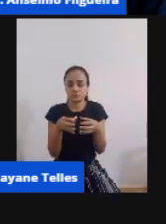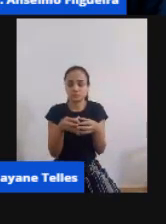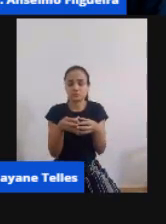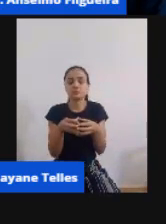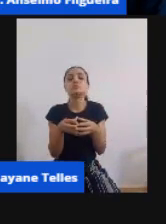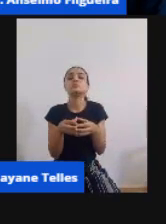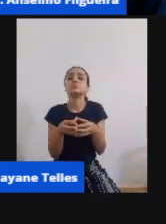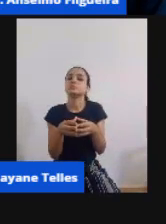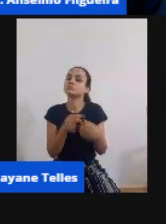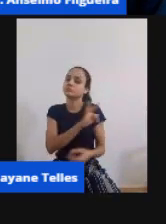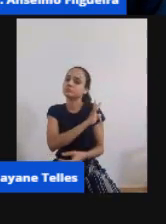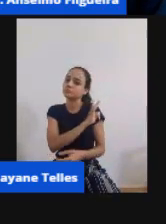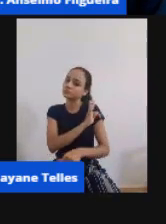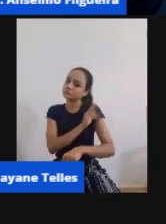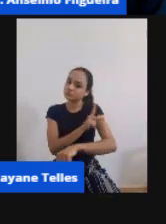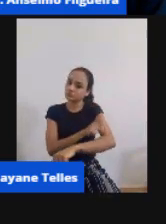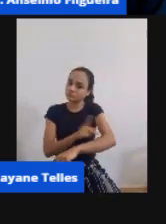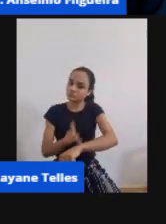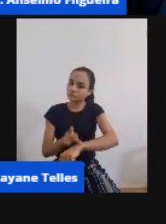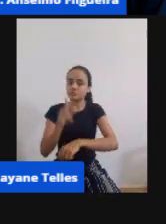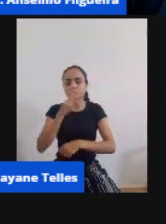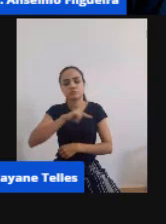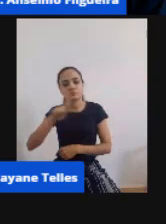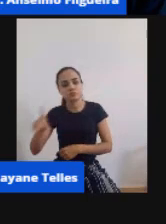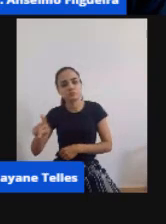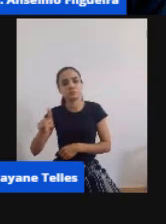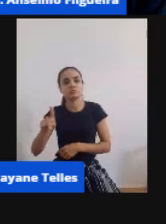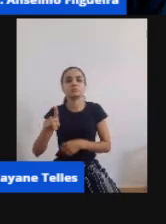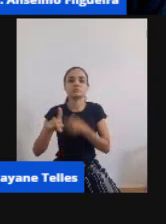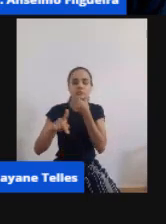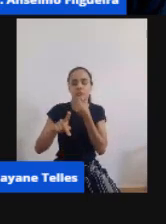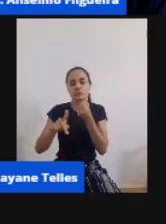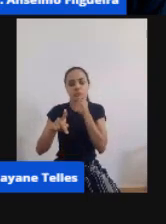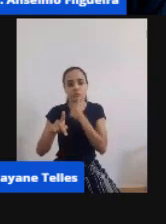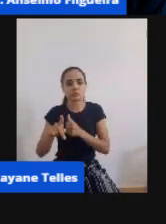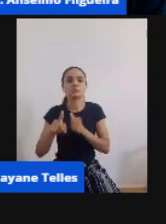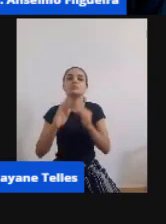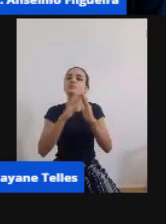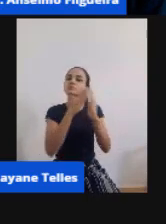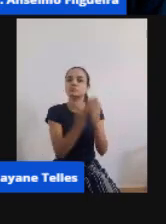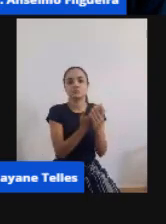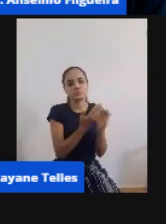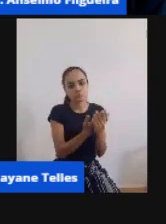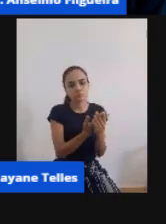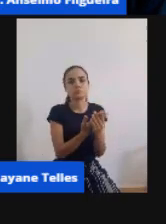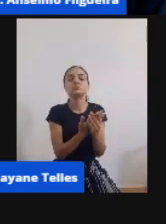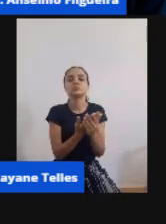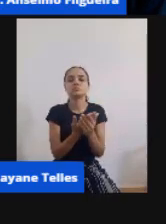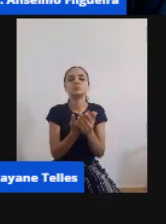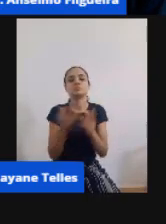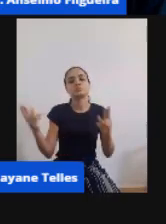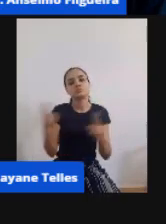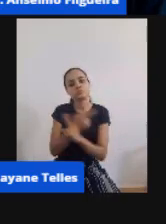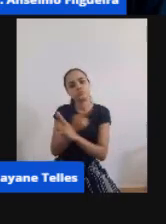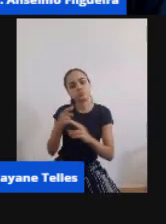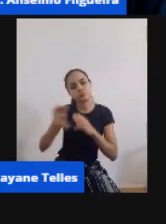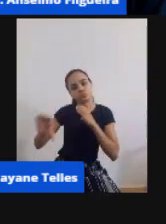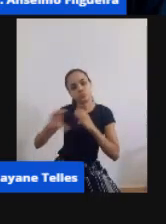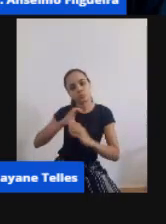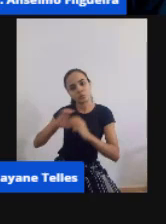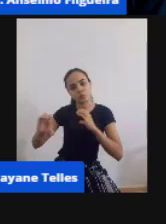professoras da unidade escolar. Uma boa relação de comunicação dentro da unidade escolar